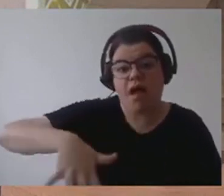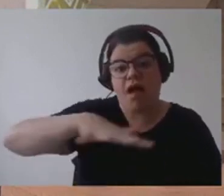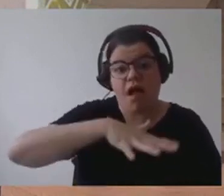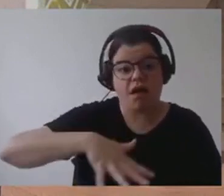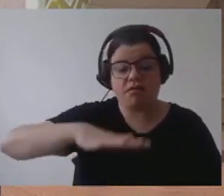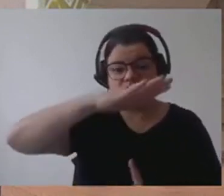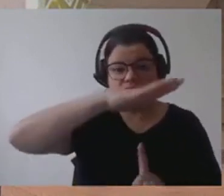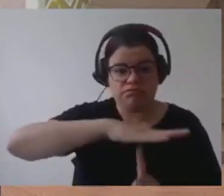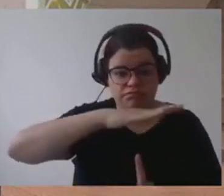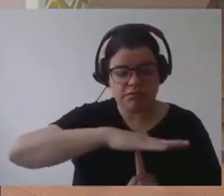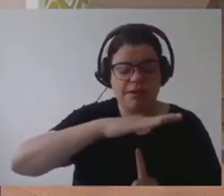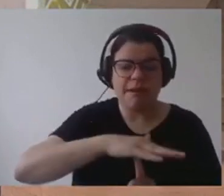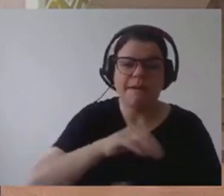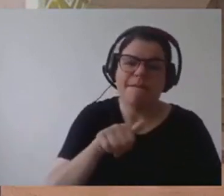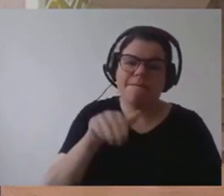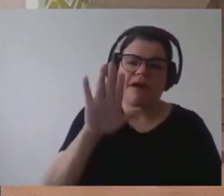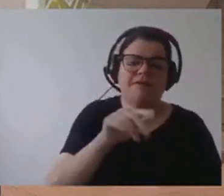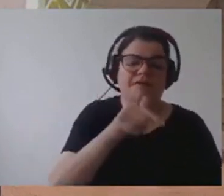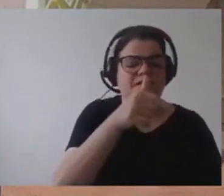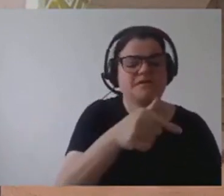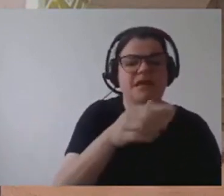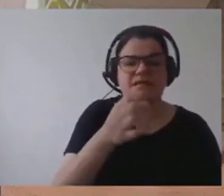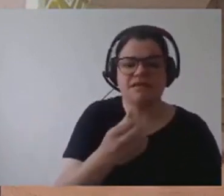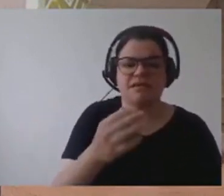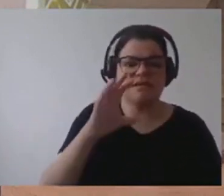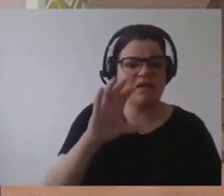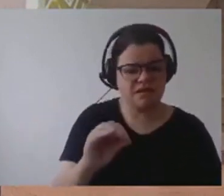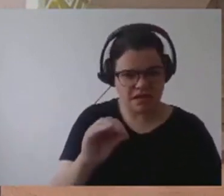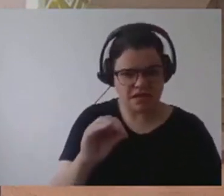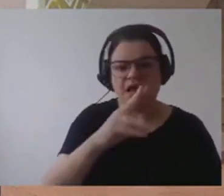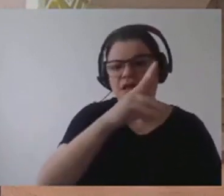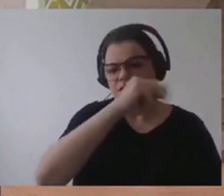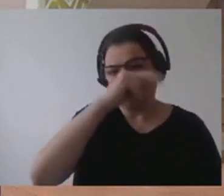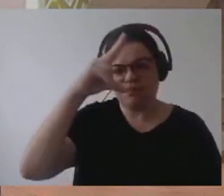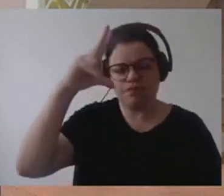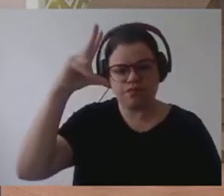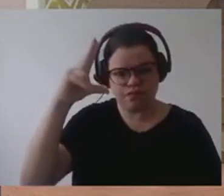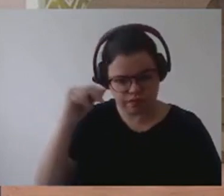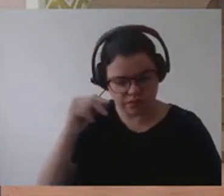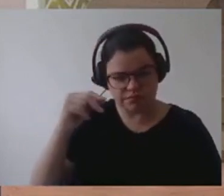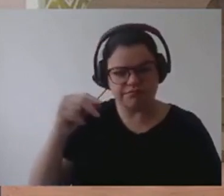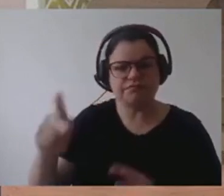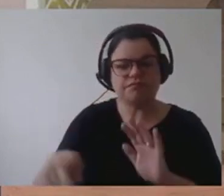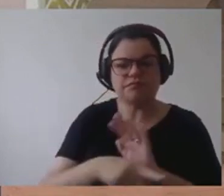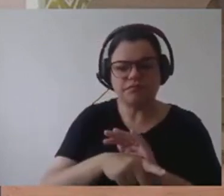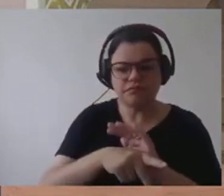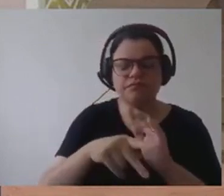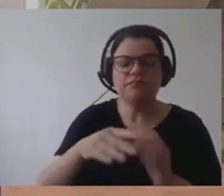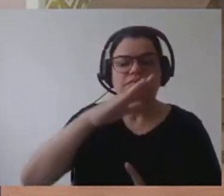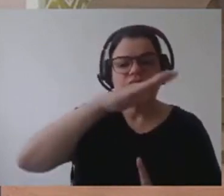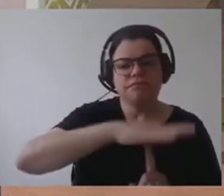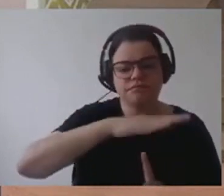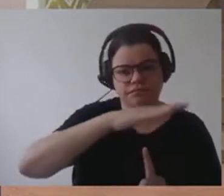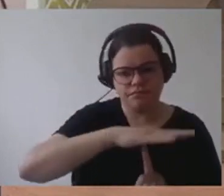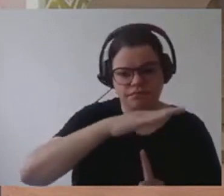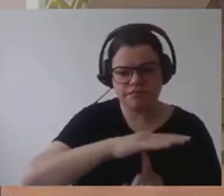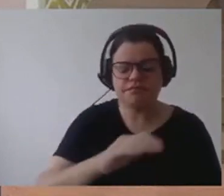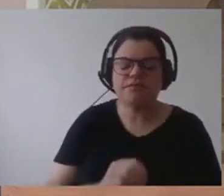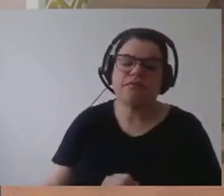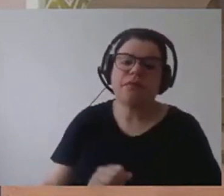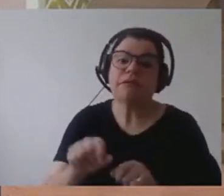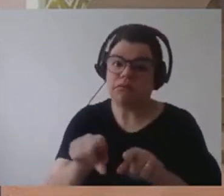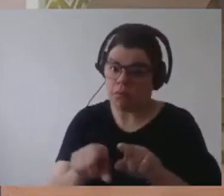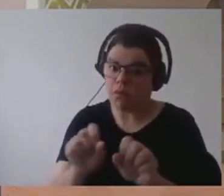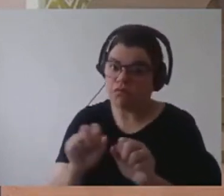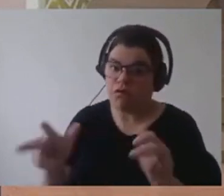760 portais dos Municípios repito de de prefeituras e também de câmaras municipais na primeira